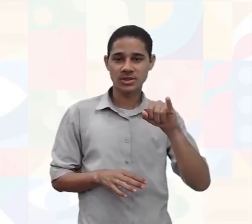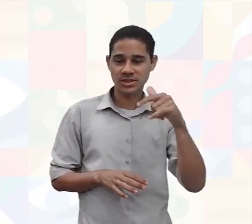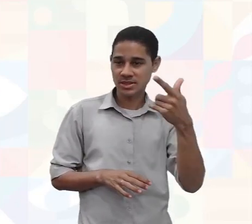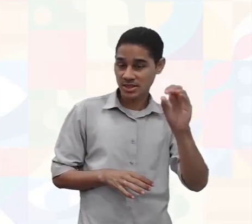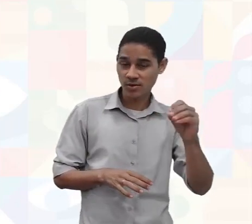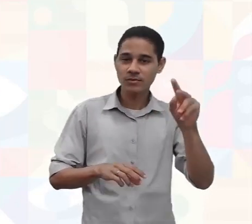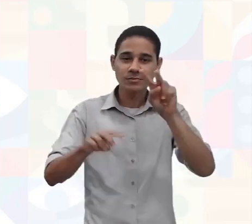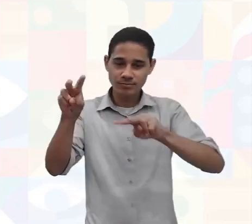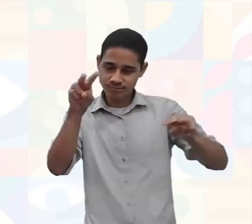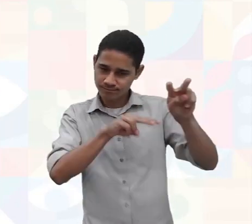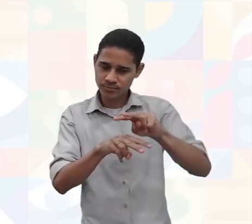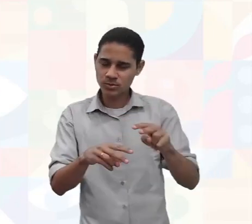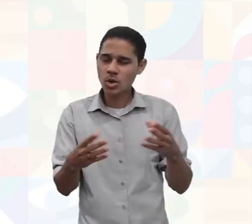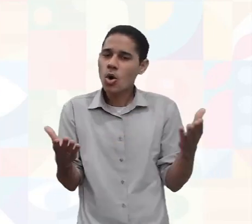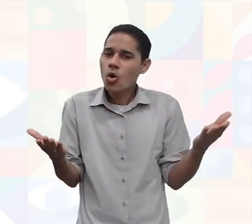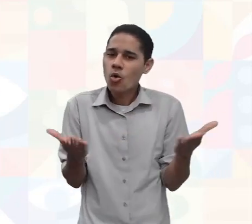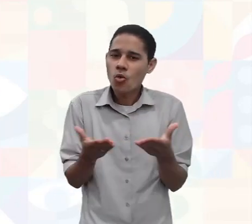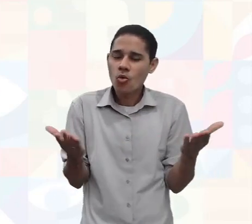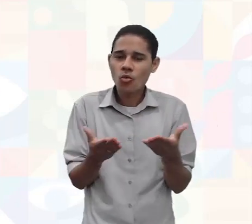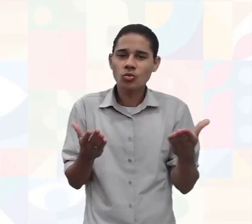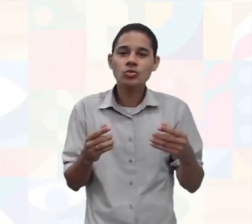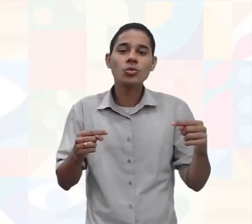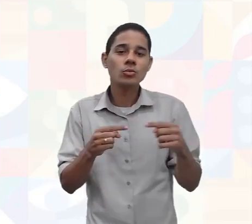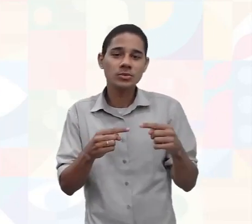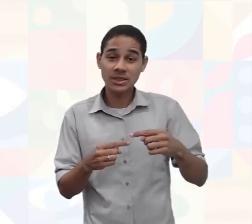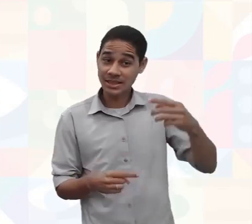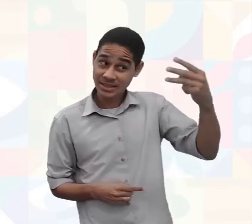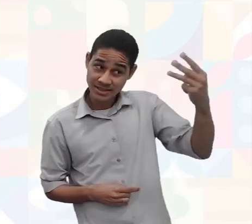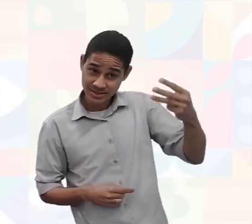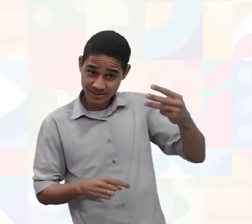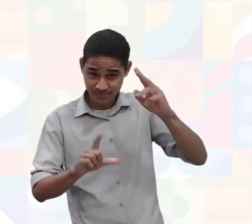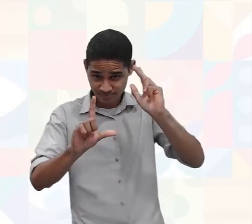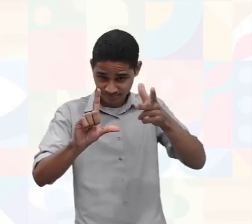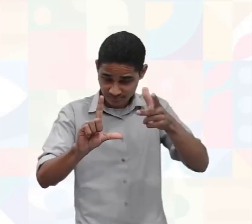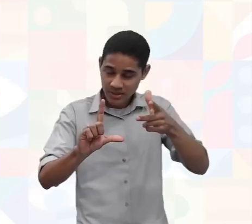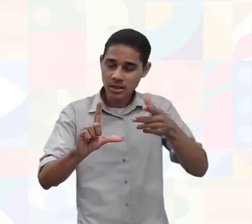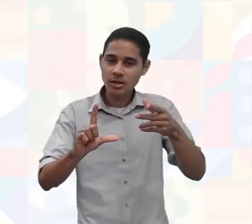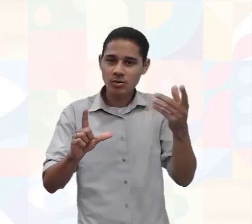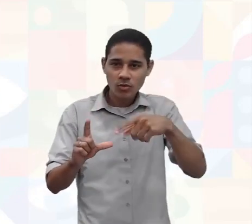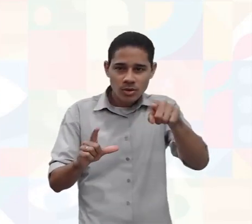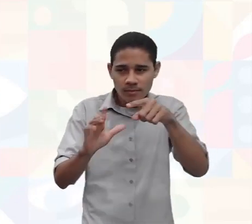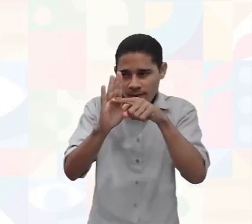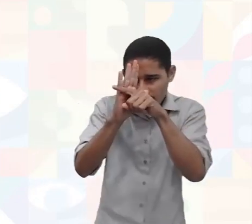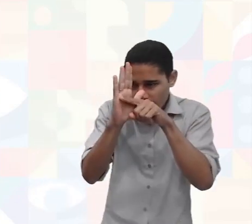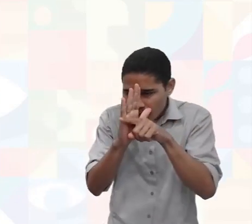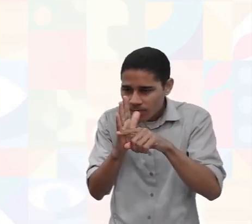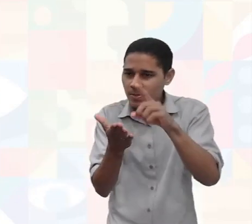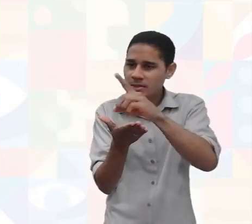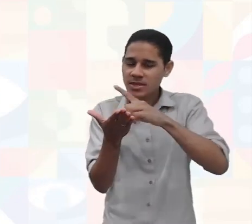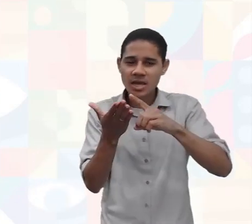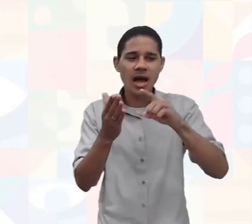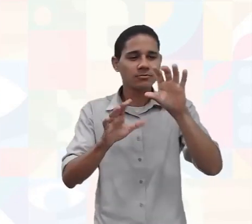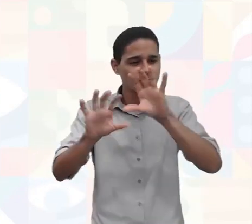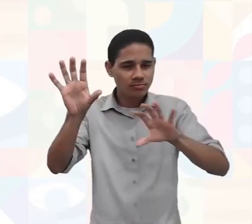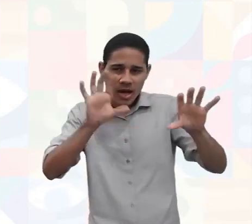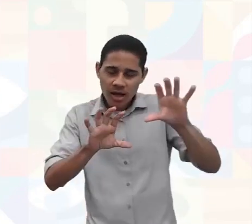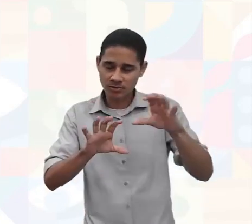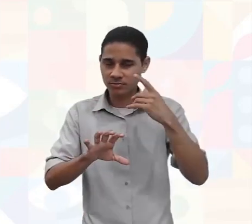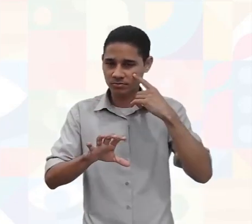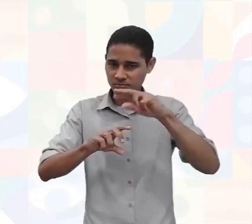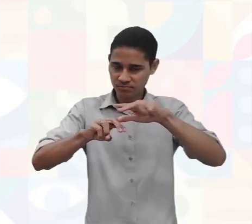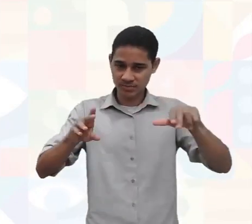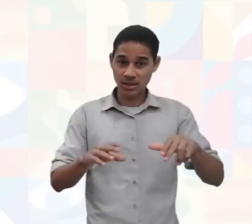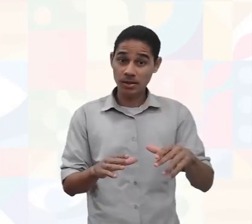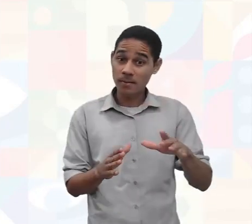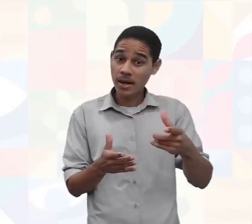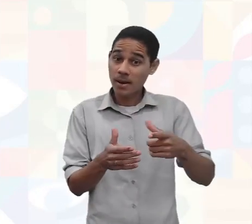A videoaula de hoje refere-se à unidade 3, analisar e perceber os elementos do design gráfico em artefatos digitais. Mas